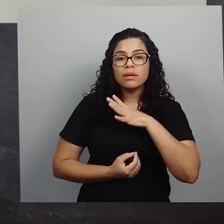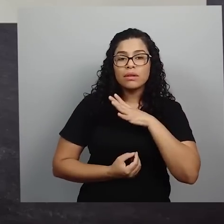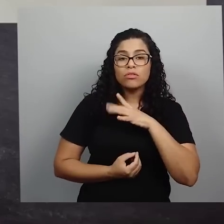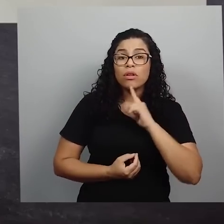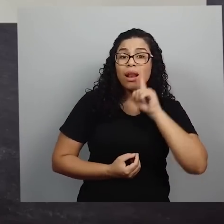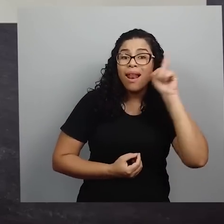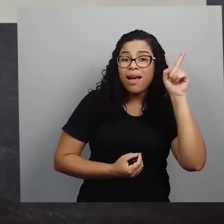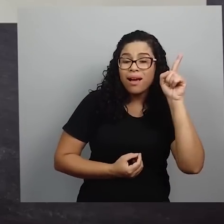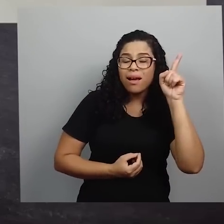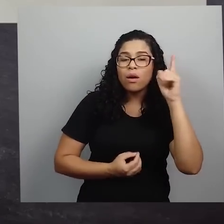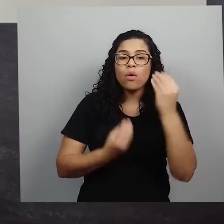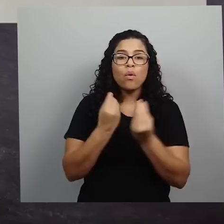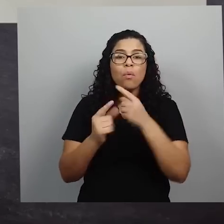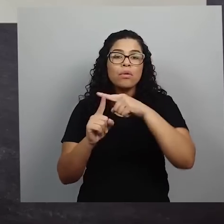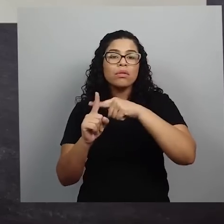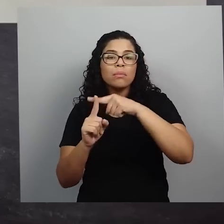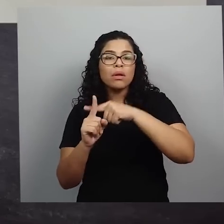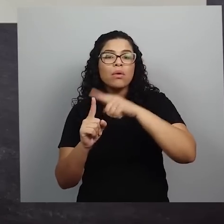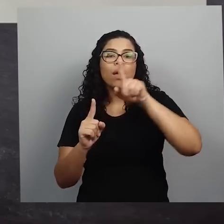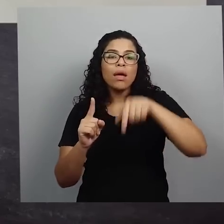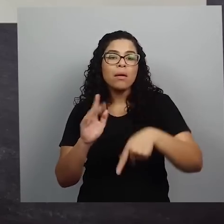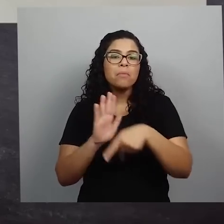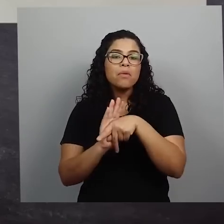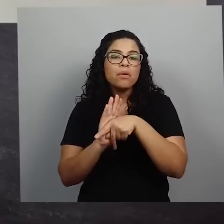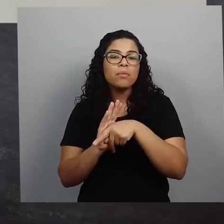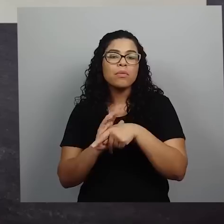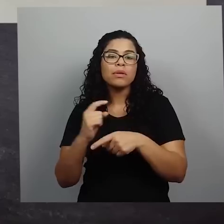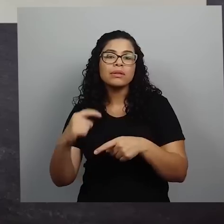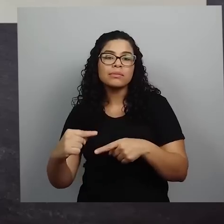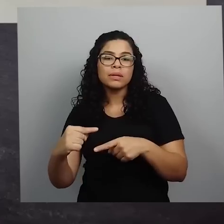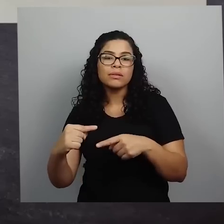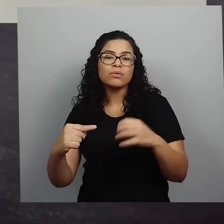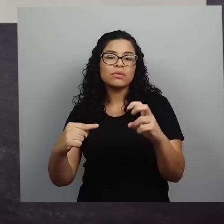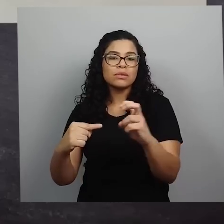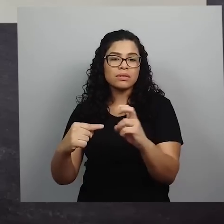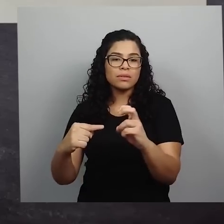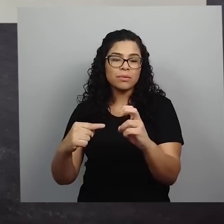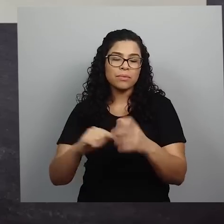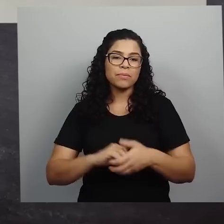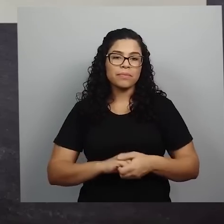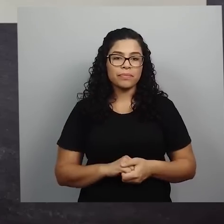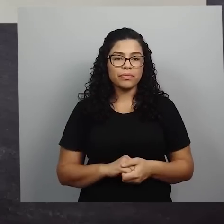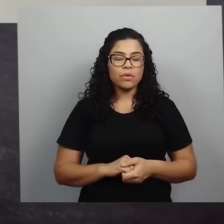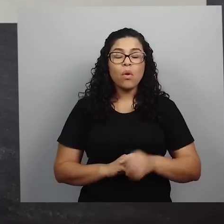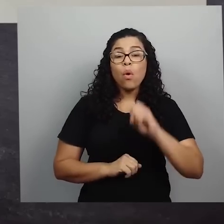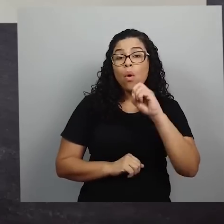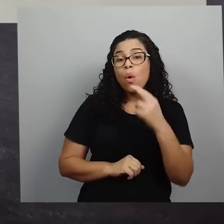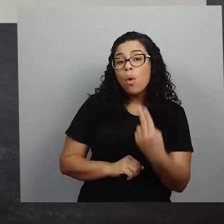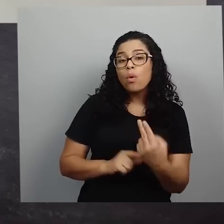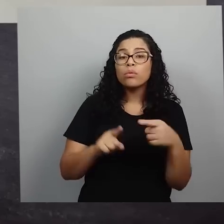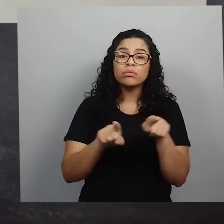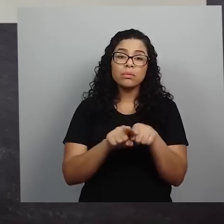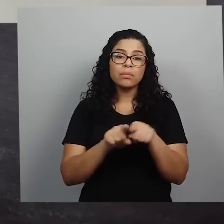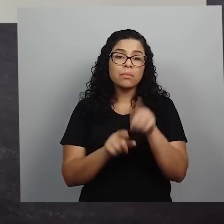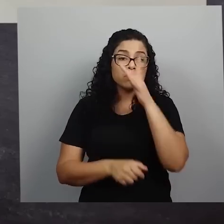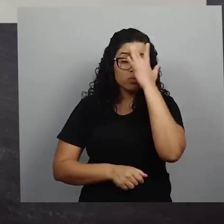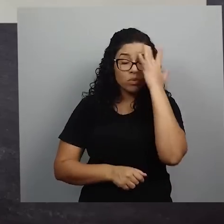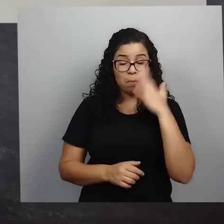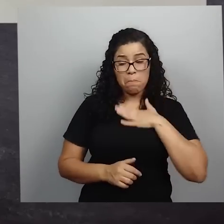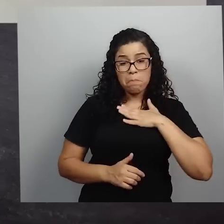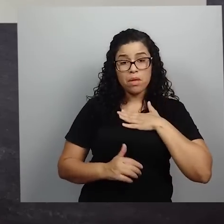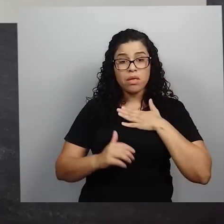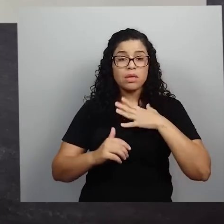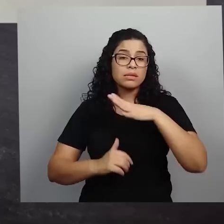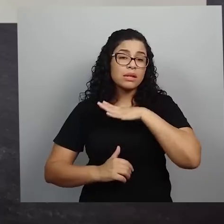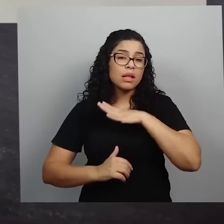graus. Ou alguém fala assim: na cidade que eu moro é muito comum a temperatura chegar a menos